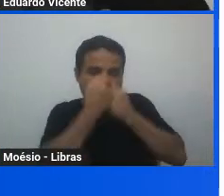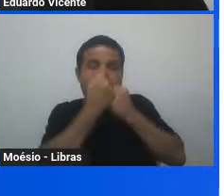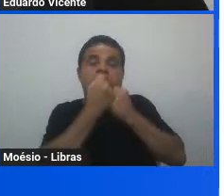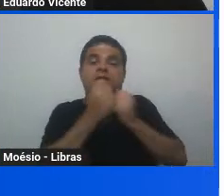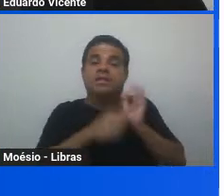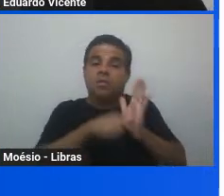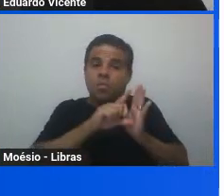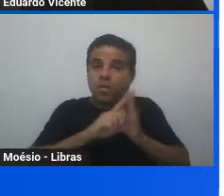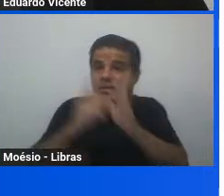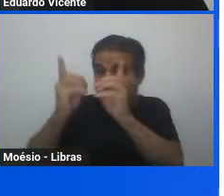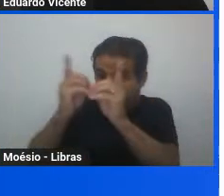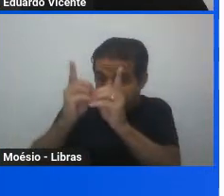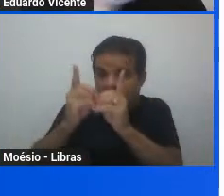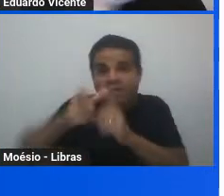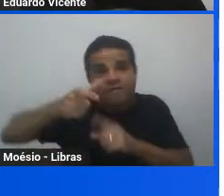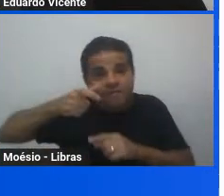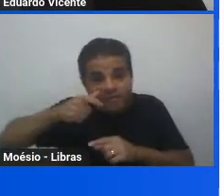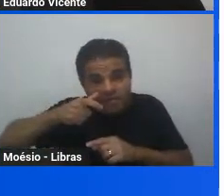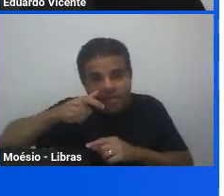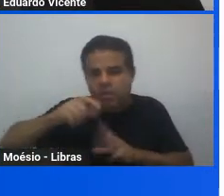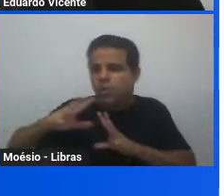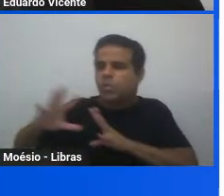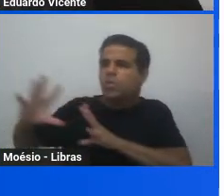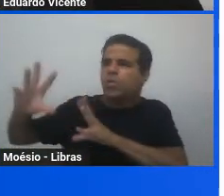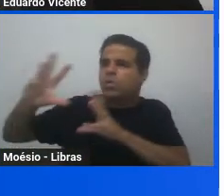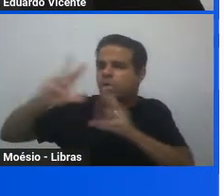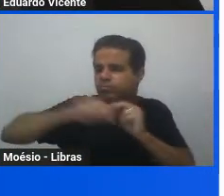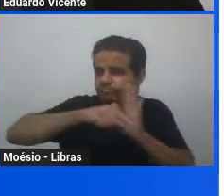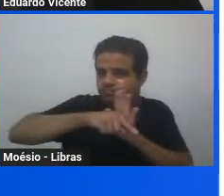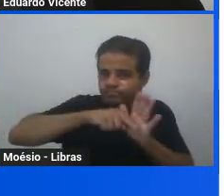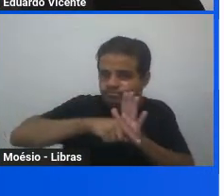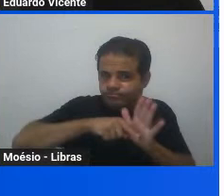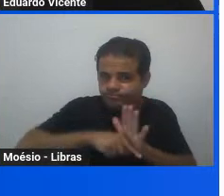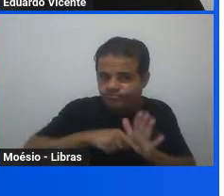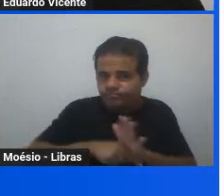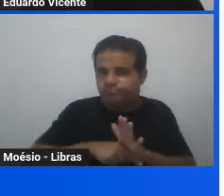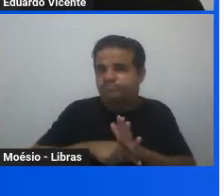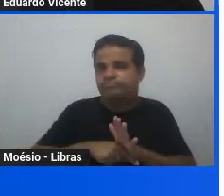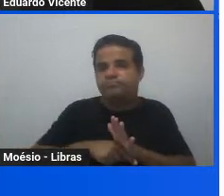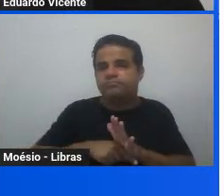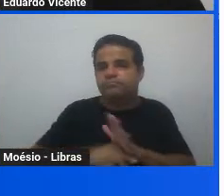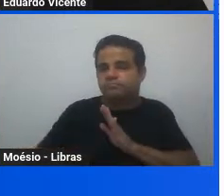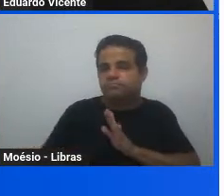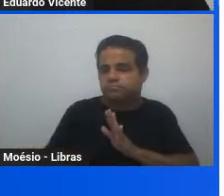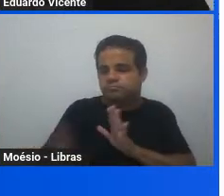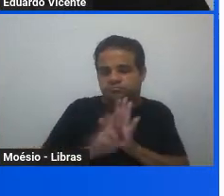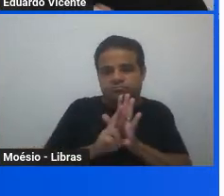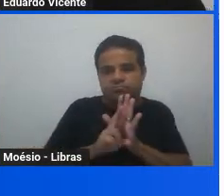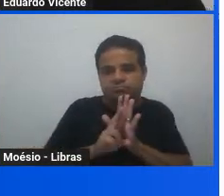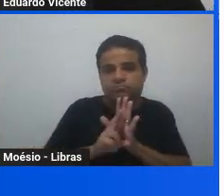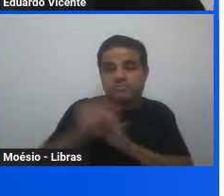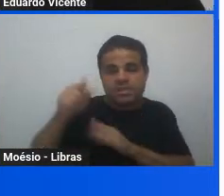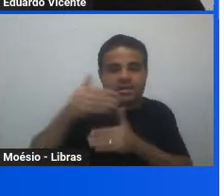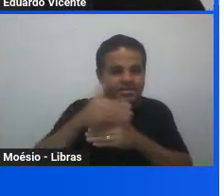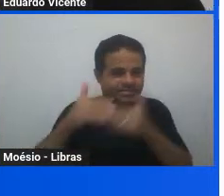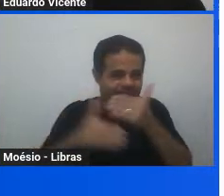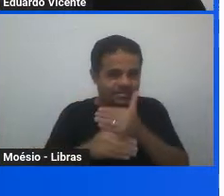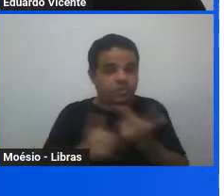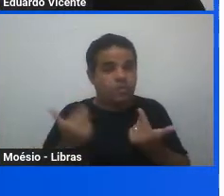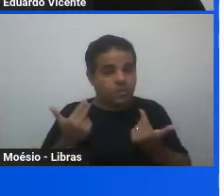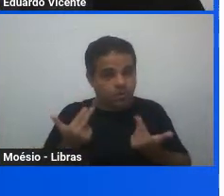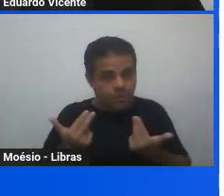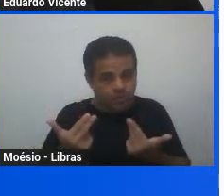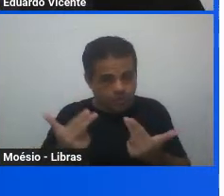atender, fazer todo o elo conforme foi representado ali no slide anterior.